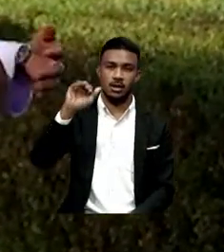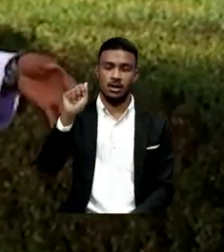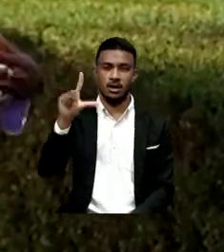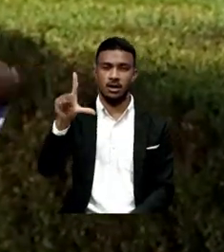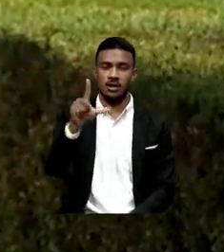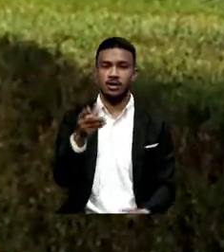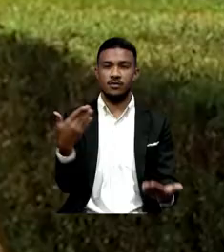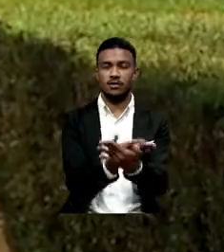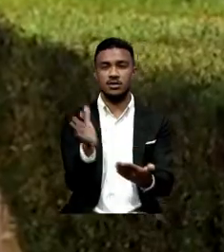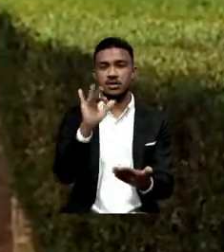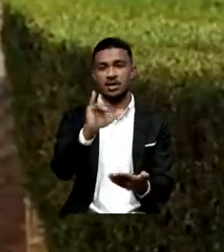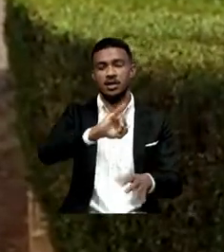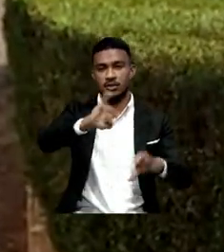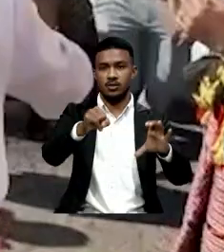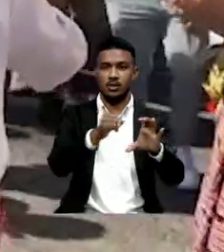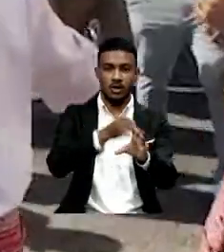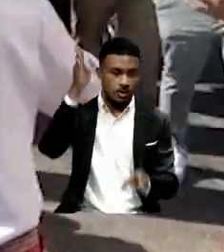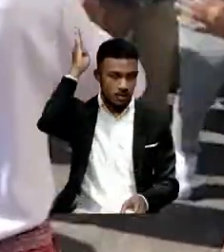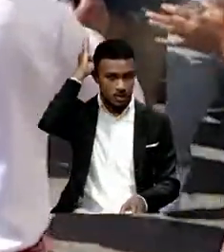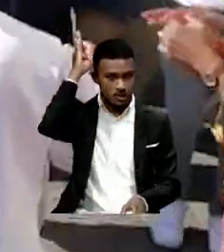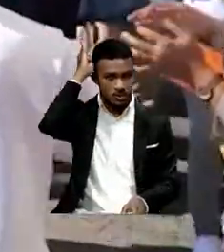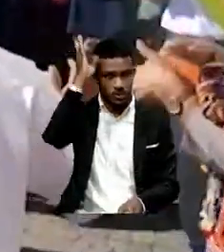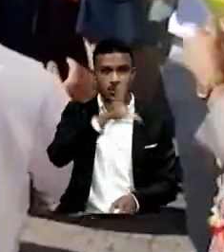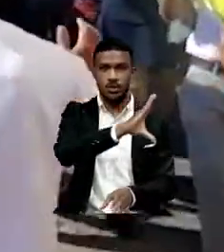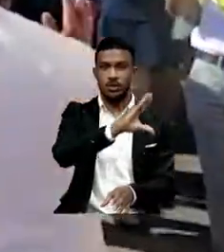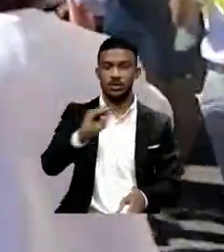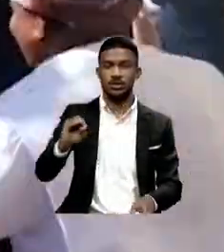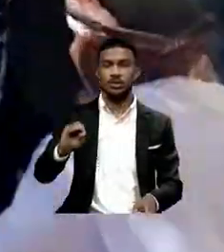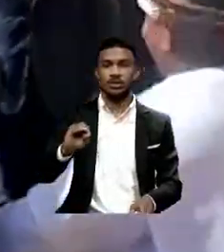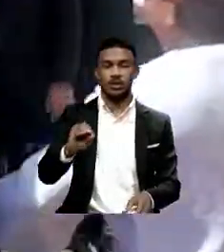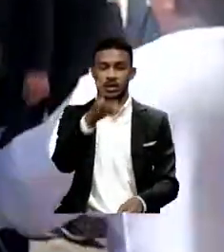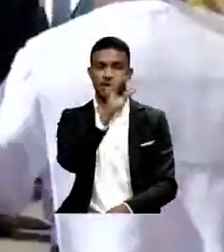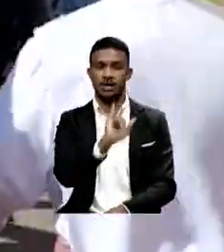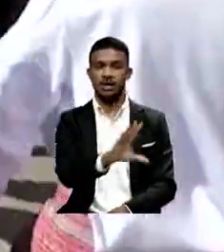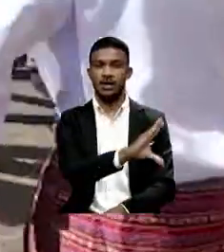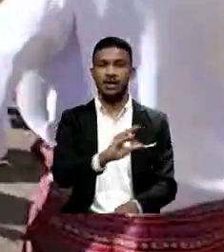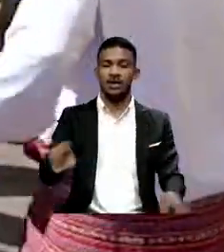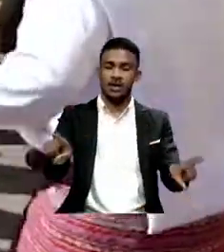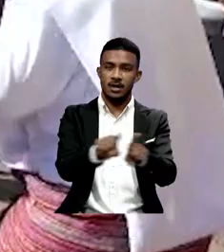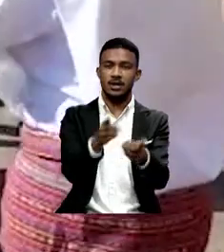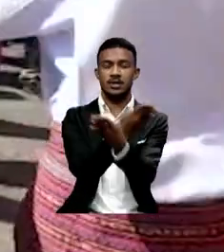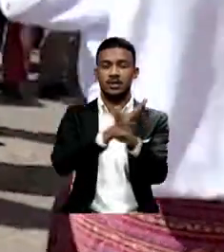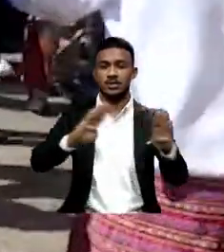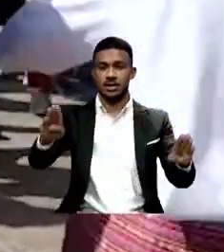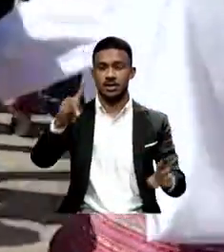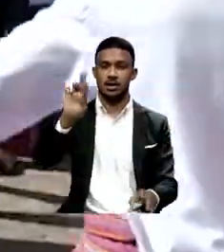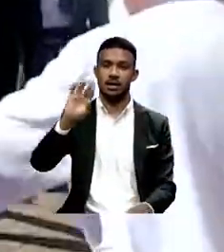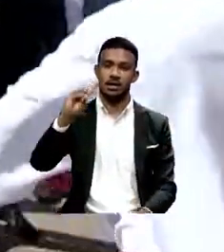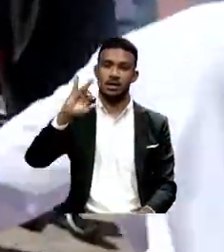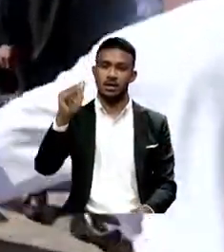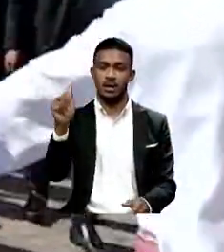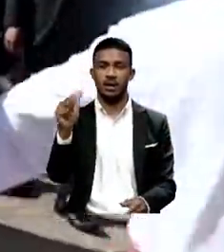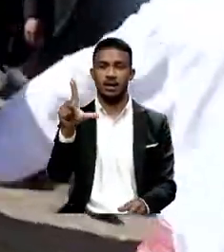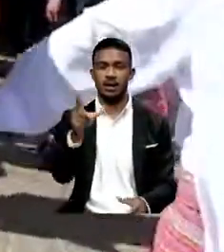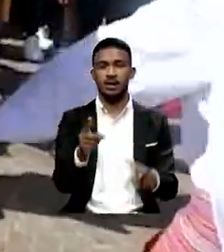incluído um Virgílio do Carmo da Silva, ex-DB, arcebispo metropolitano dele, se cardeal Badaulo, Timor-Leste,